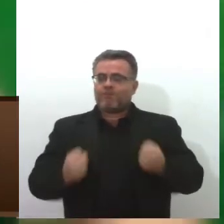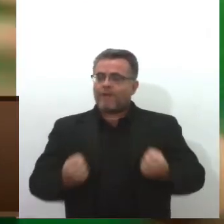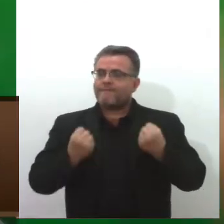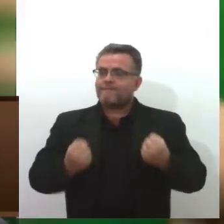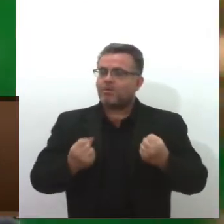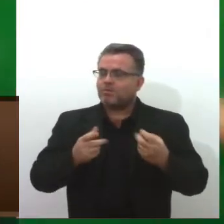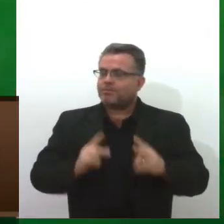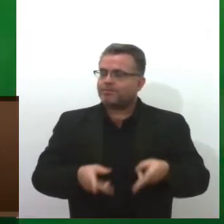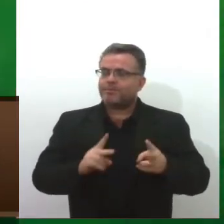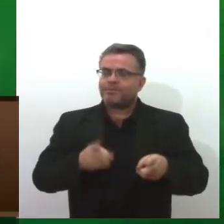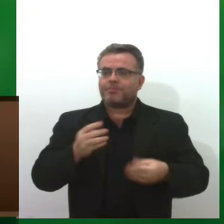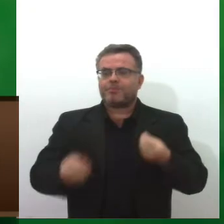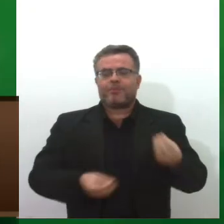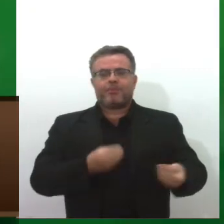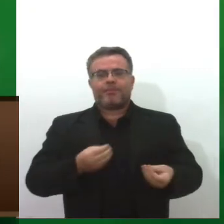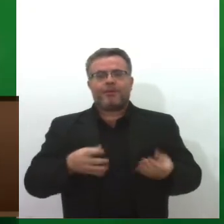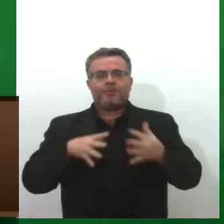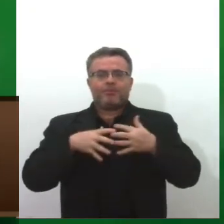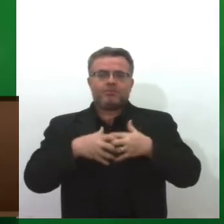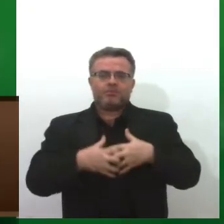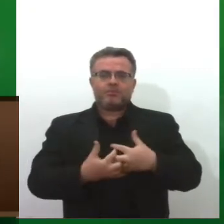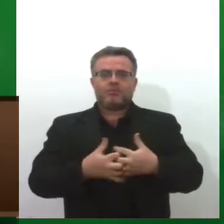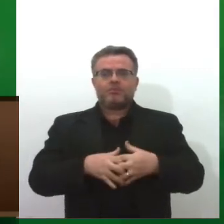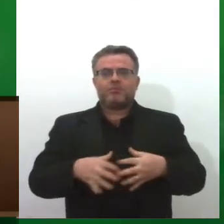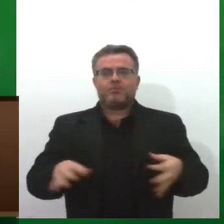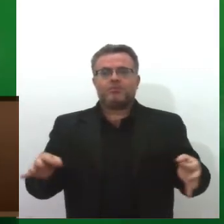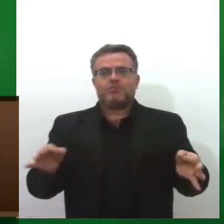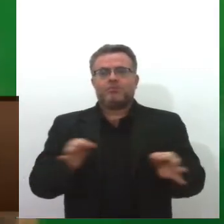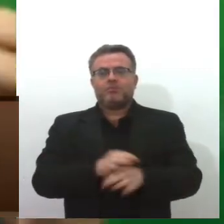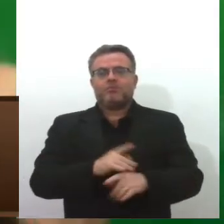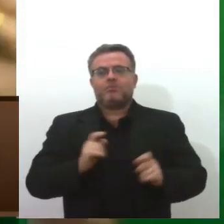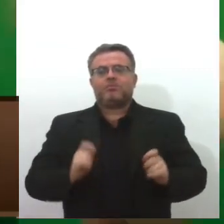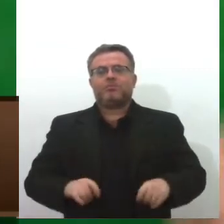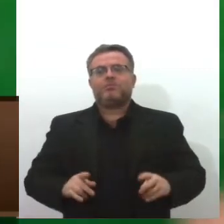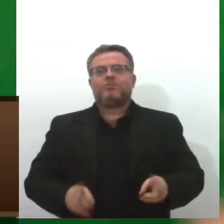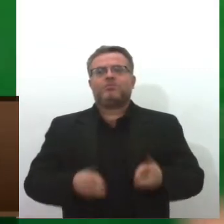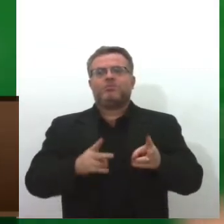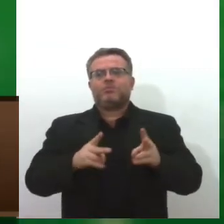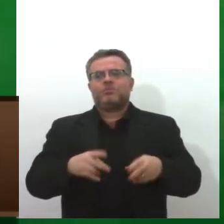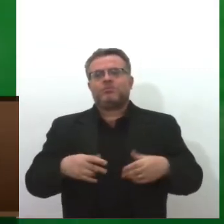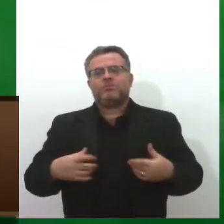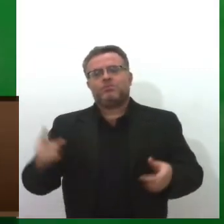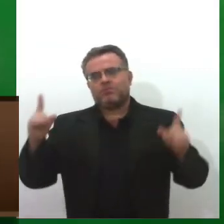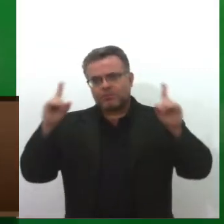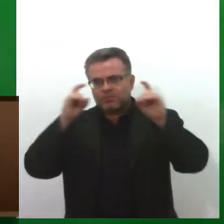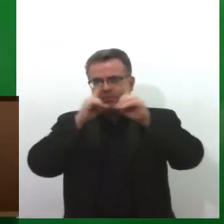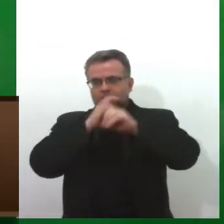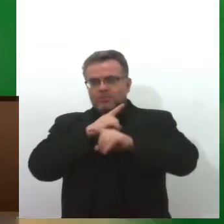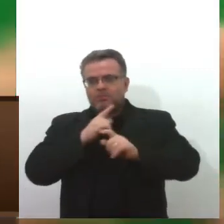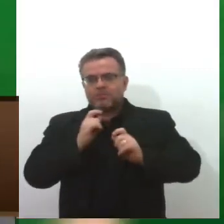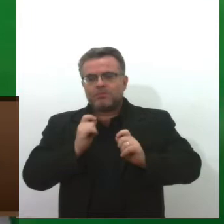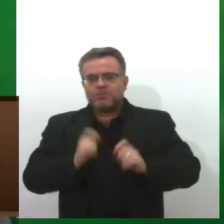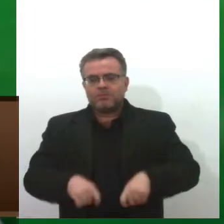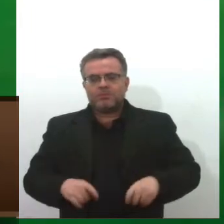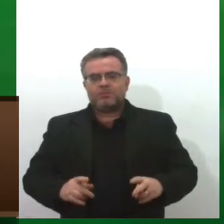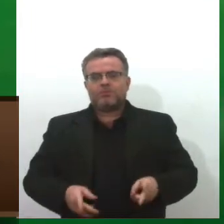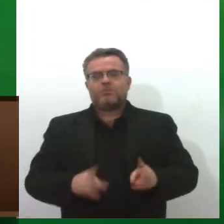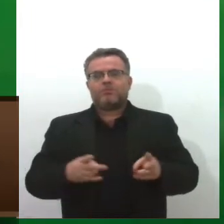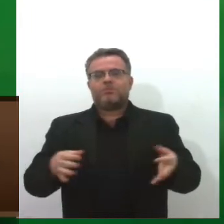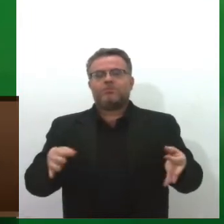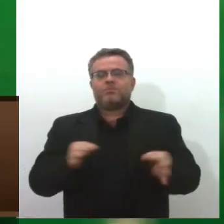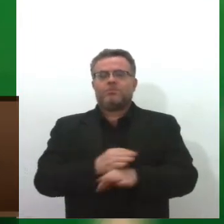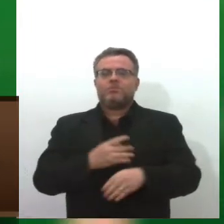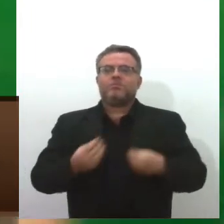As revendedoras e montadoras nacionais aqui sentem essa dificuldade de ter insumo, né, que tenha